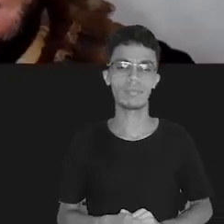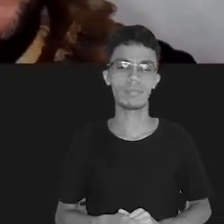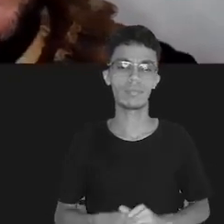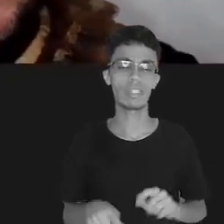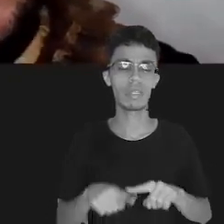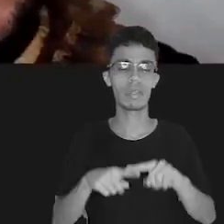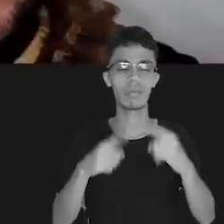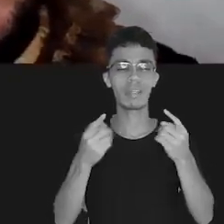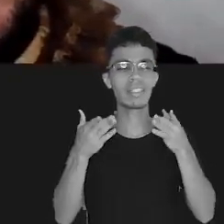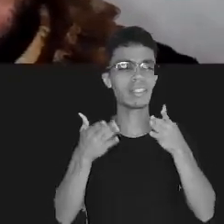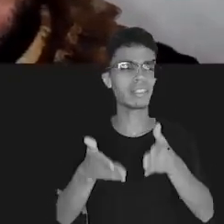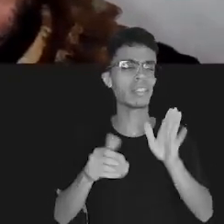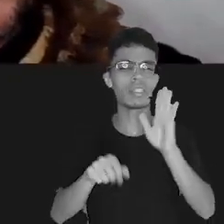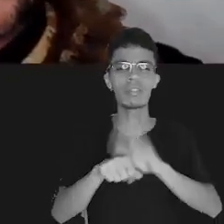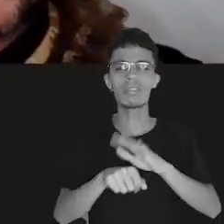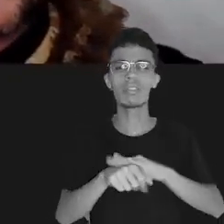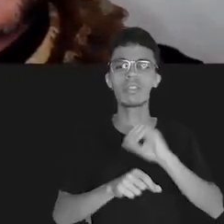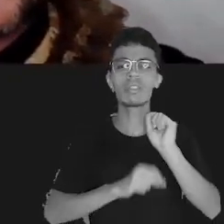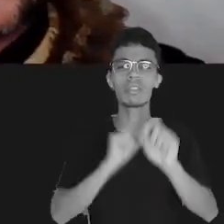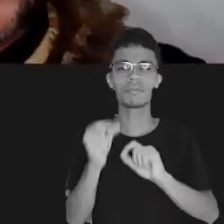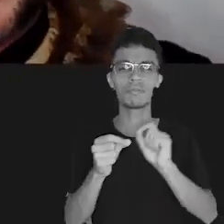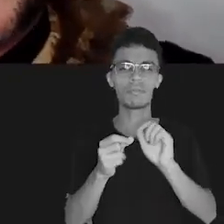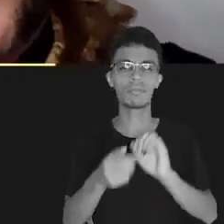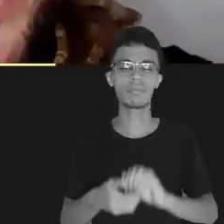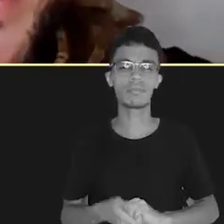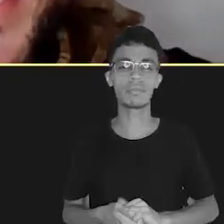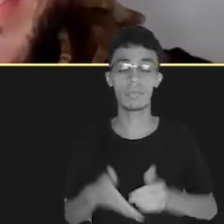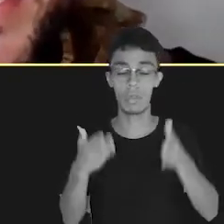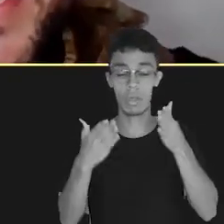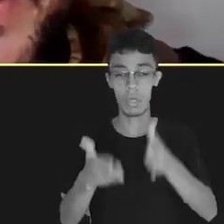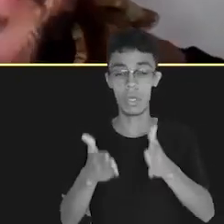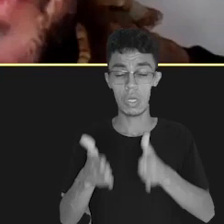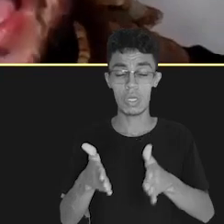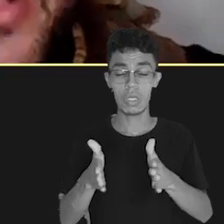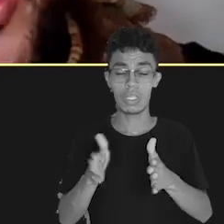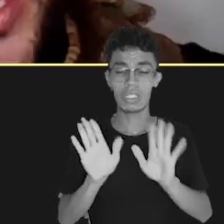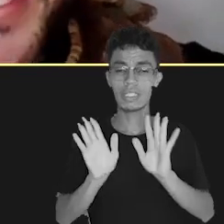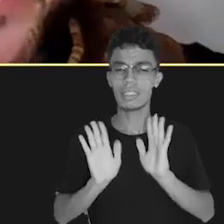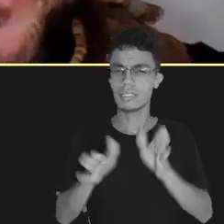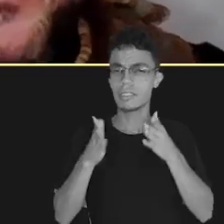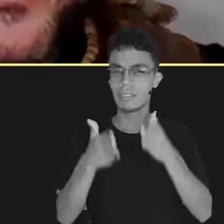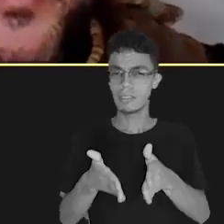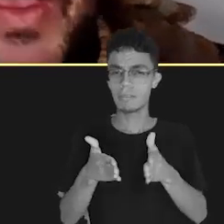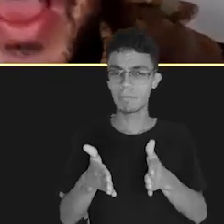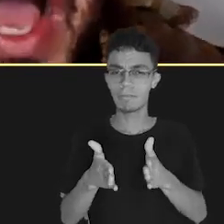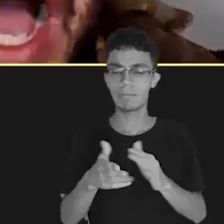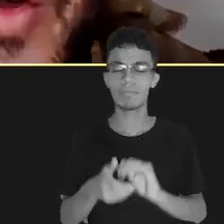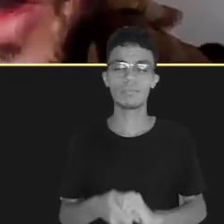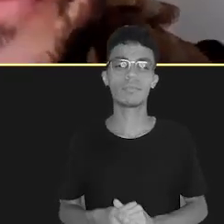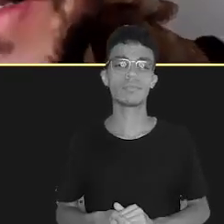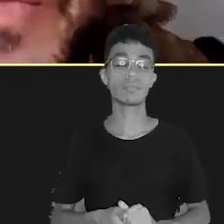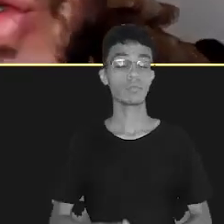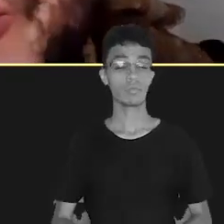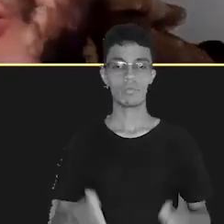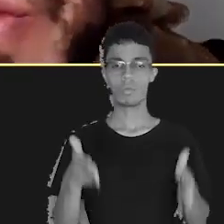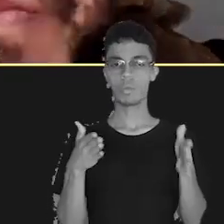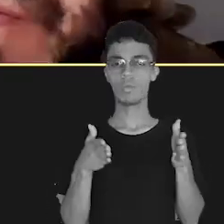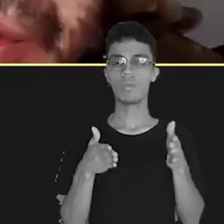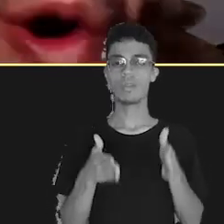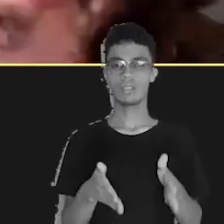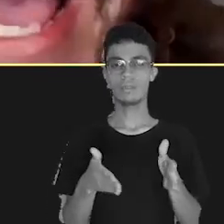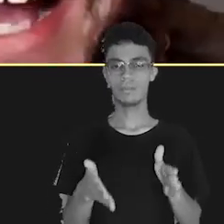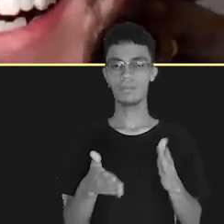Mas agora, o que fazer? Agora, Excelência, agora. Agora